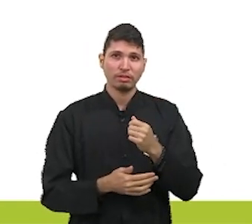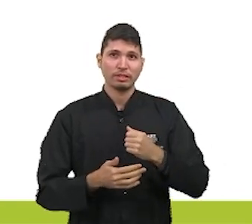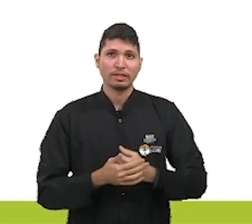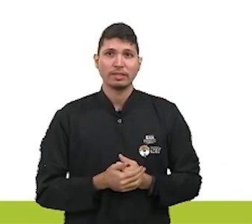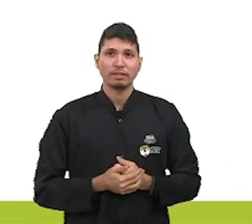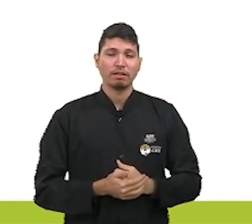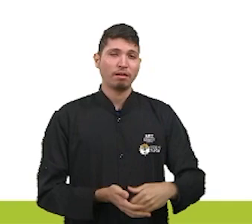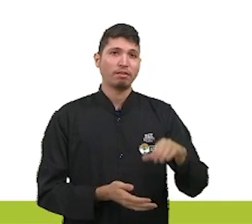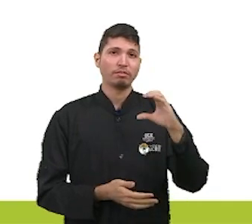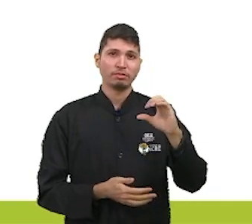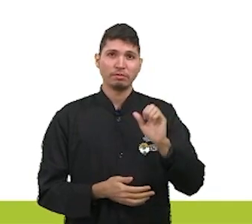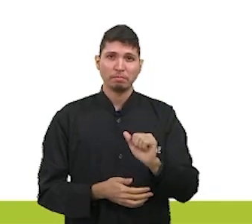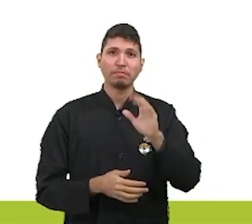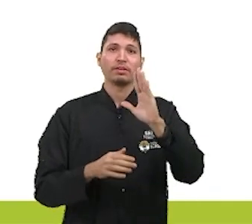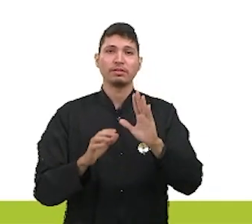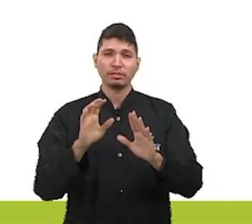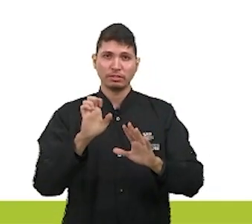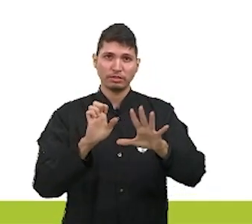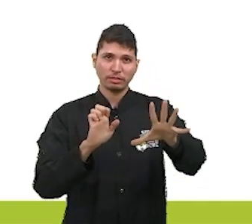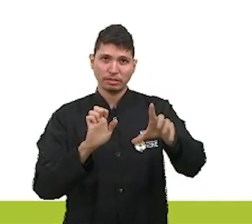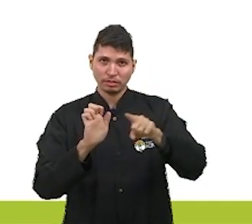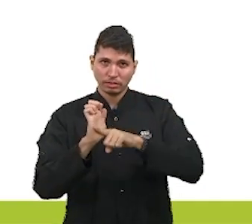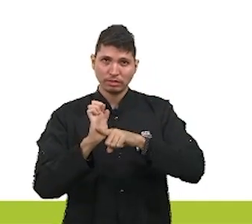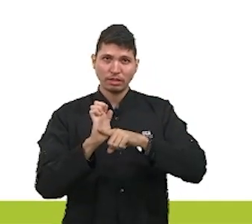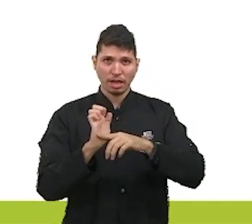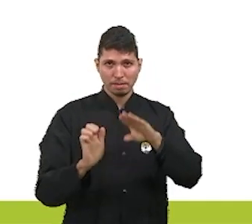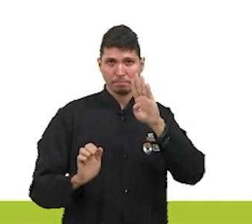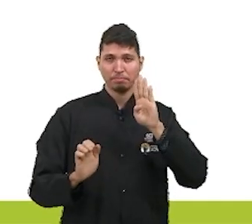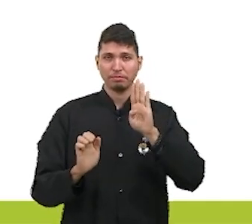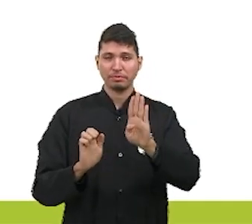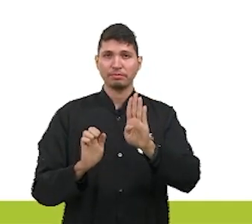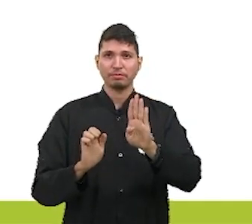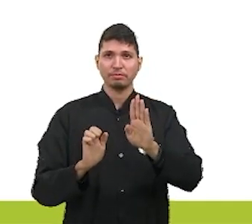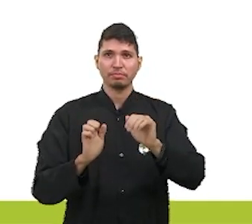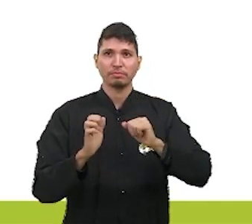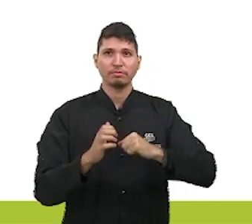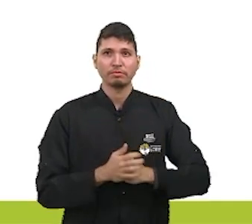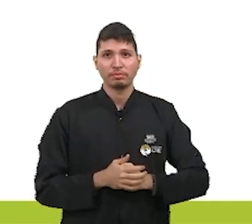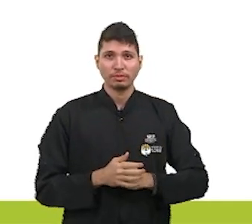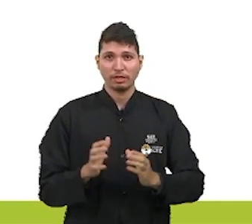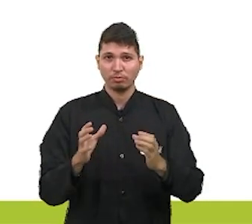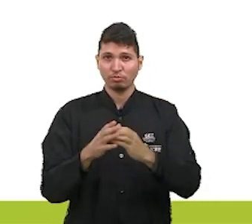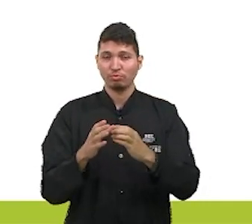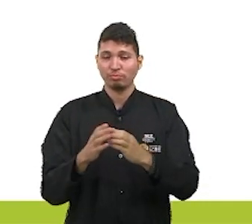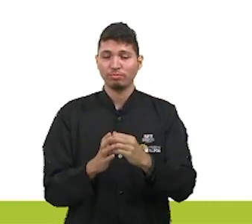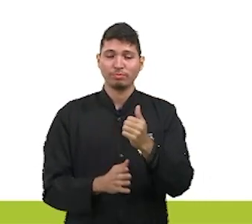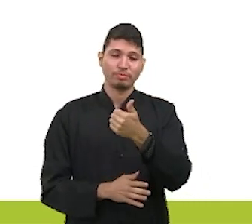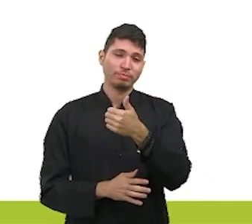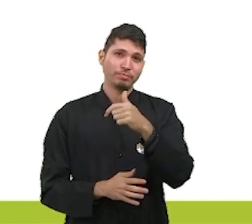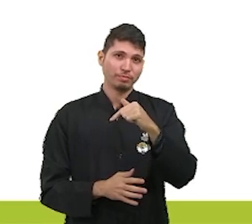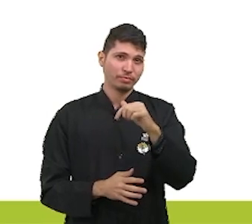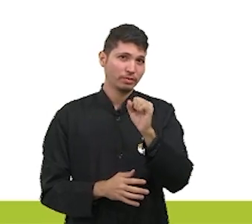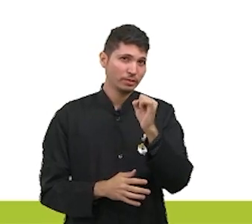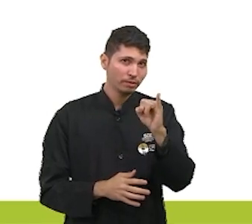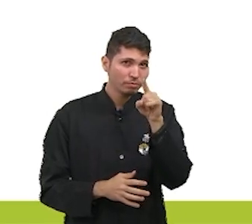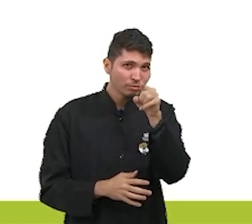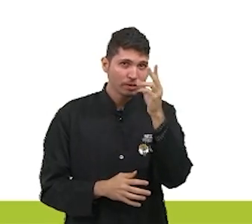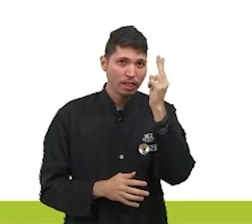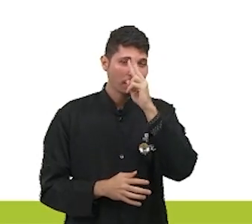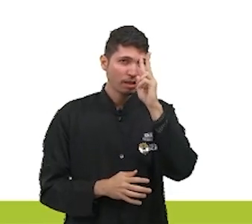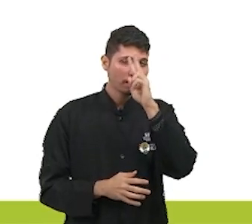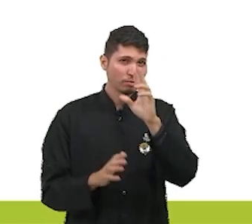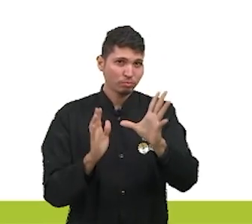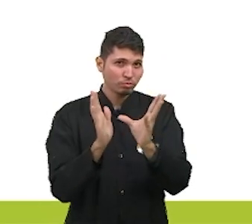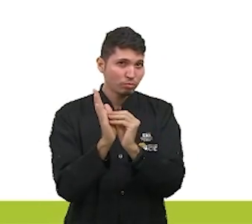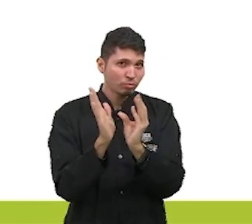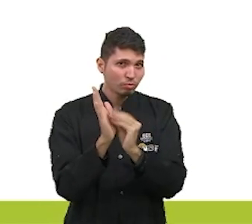C, mais eletronegativo é B. O B está justamente no grupo 17. E se você lembrar do conteúdo que eu